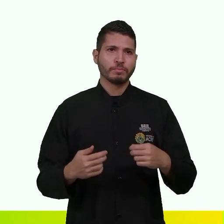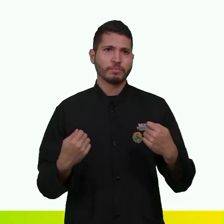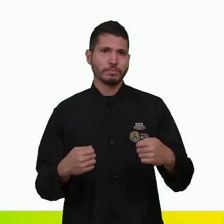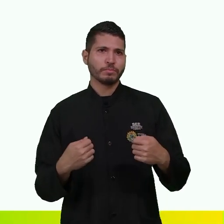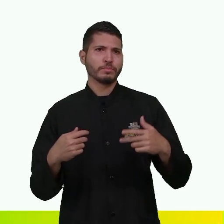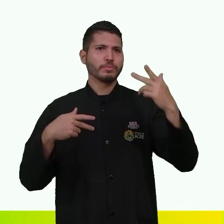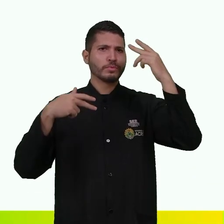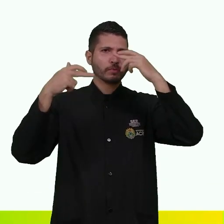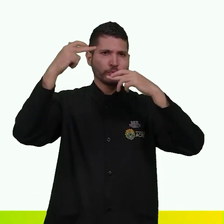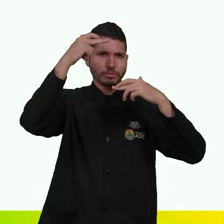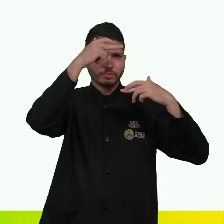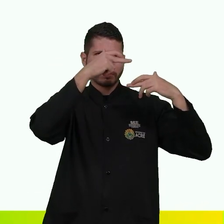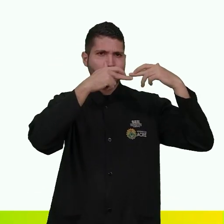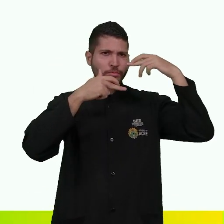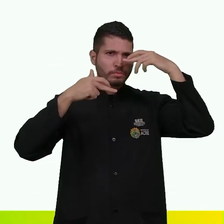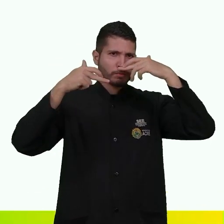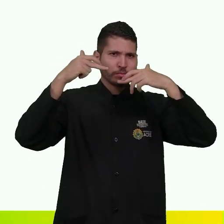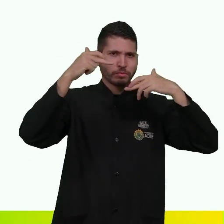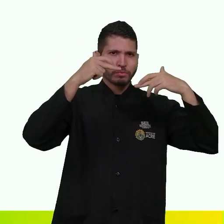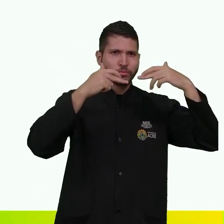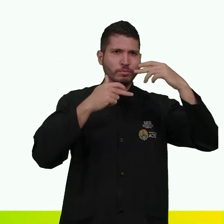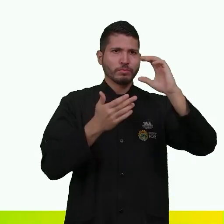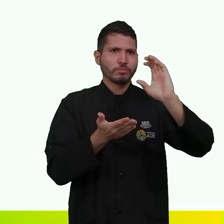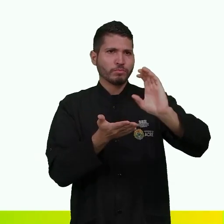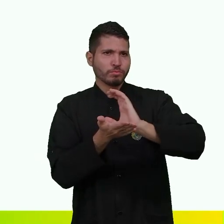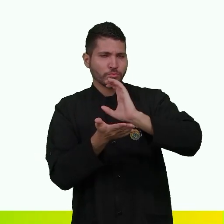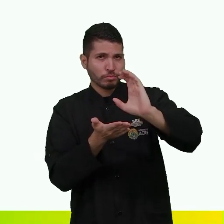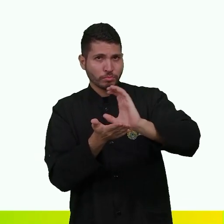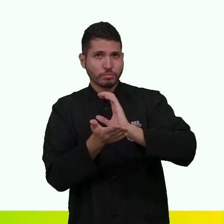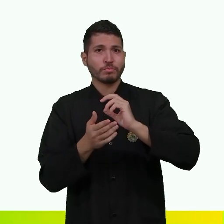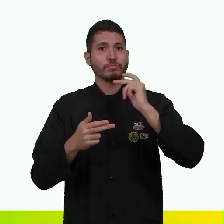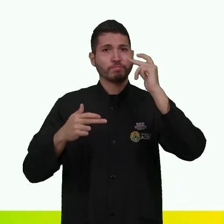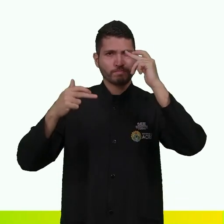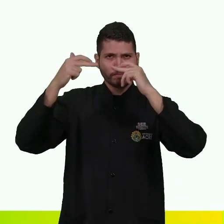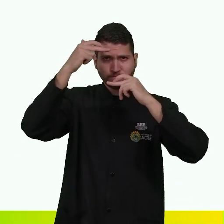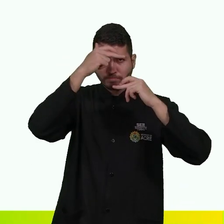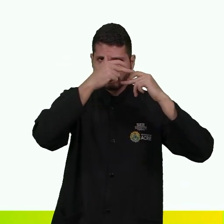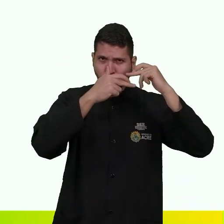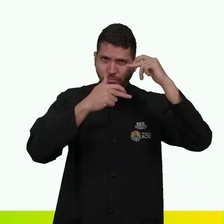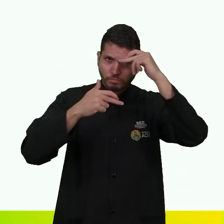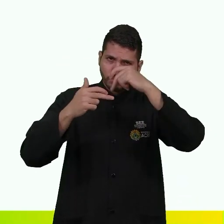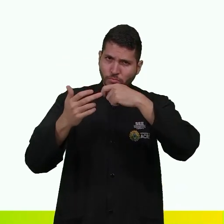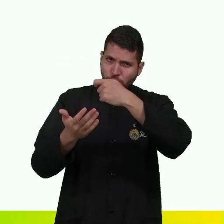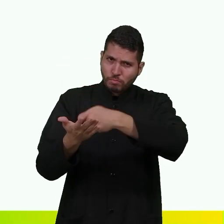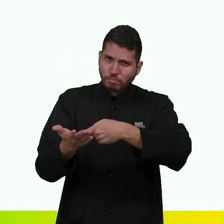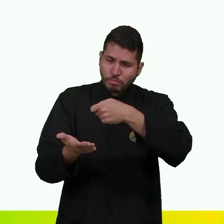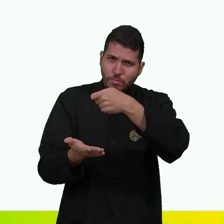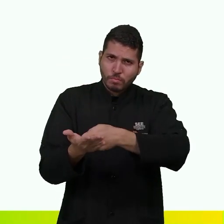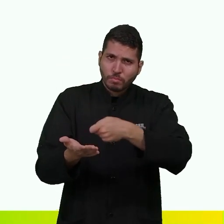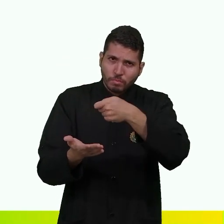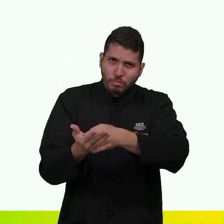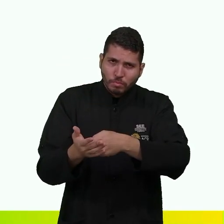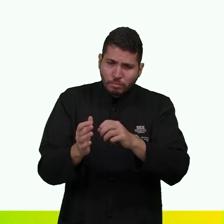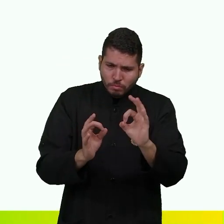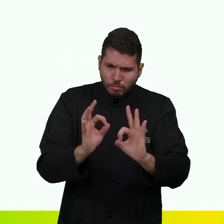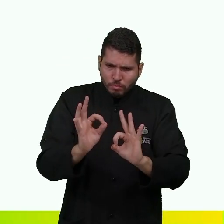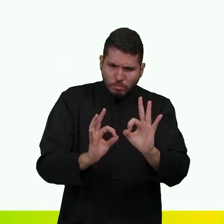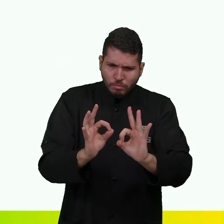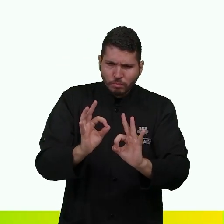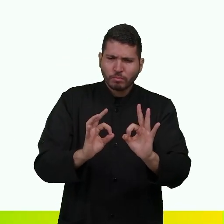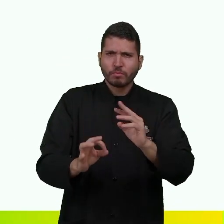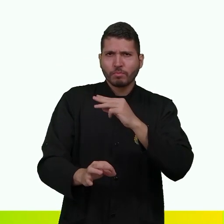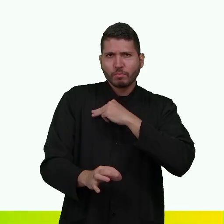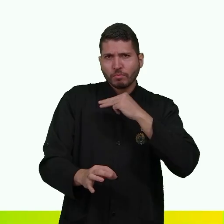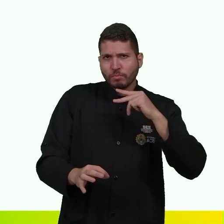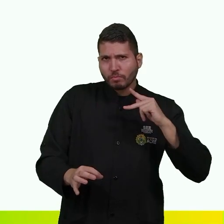dos recursos destinados ao combate, uma fiscalização rigorosa, atuação coordenada entre Ministério Público